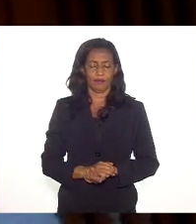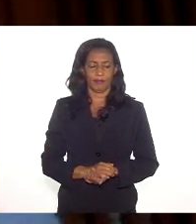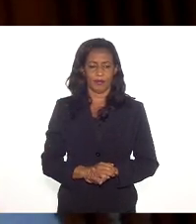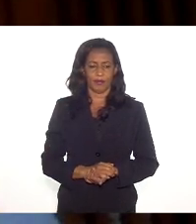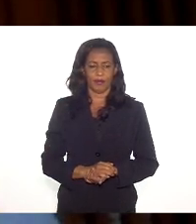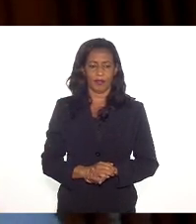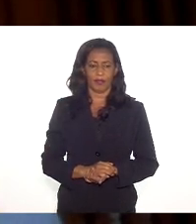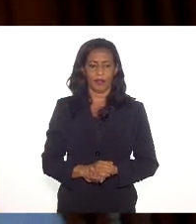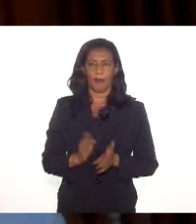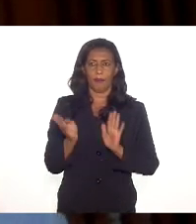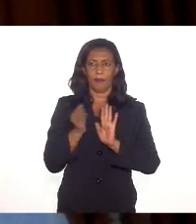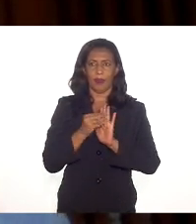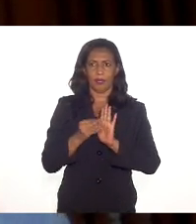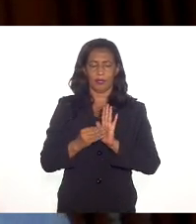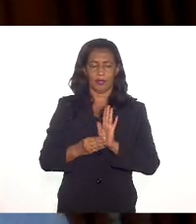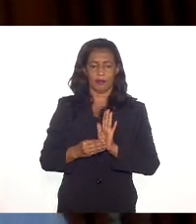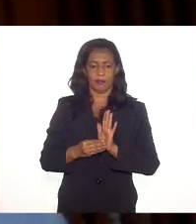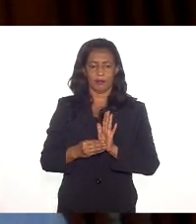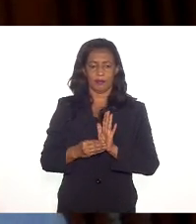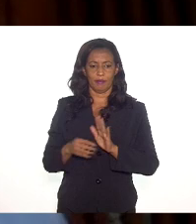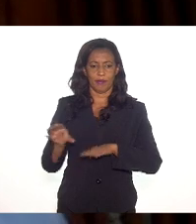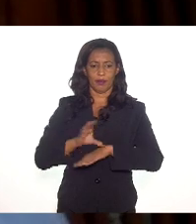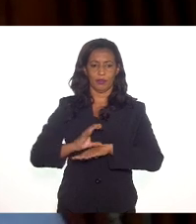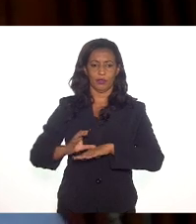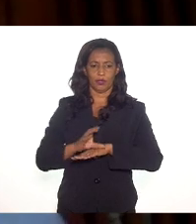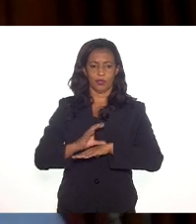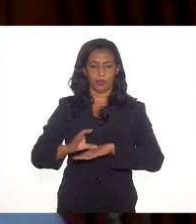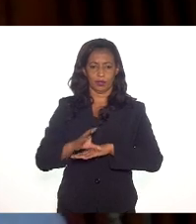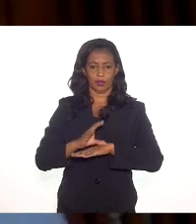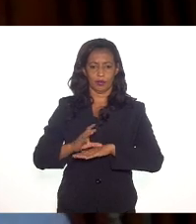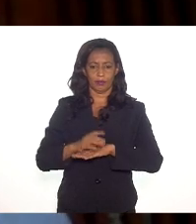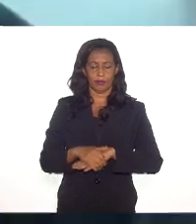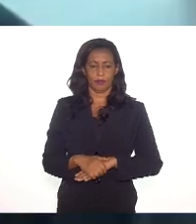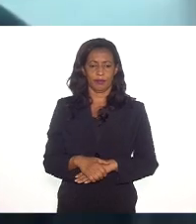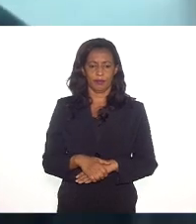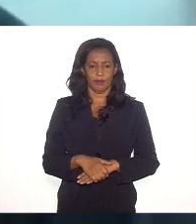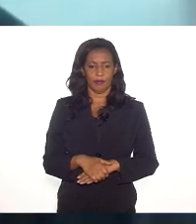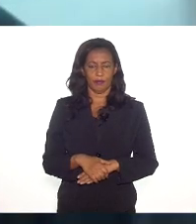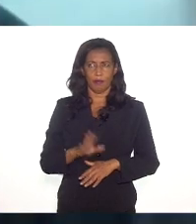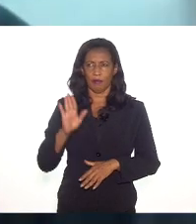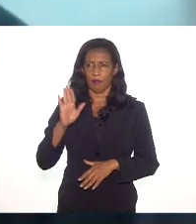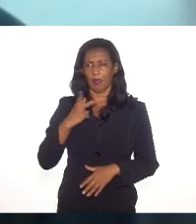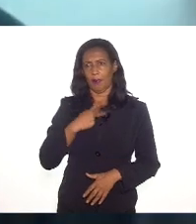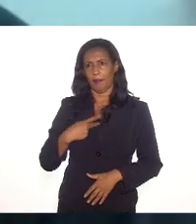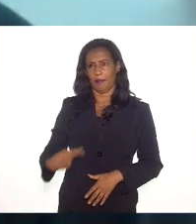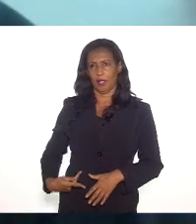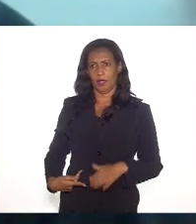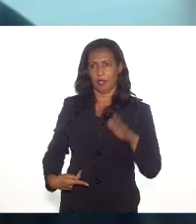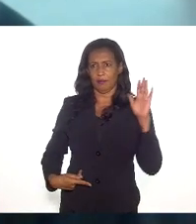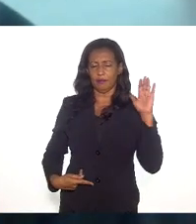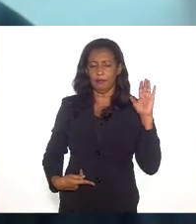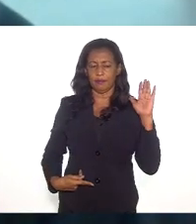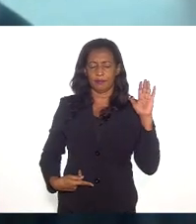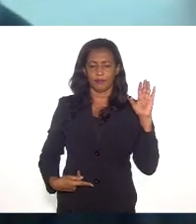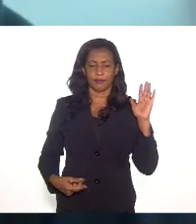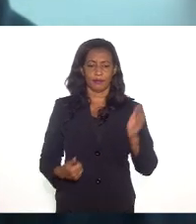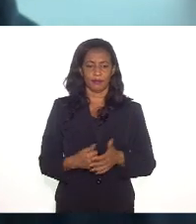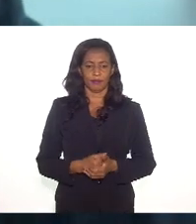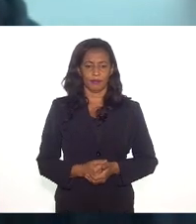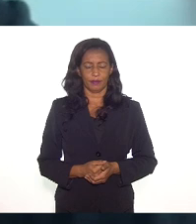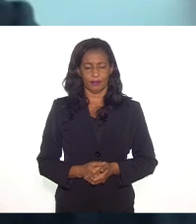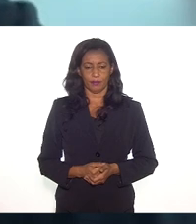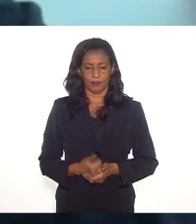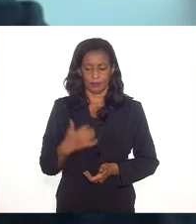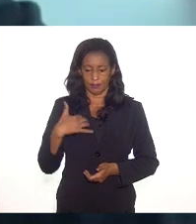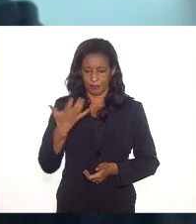O parecer é pela constitucionalidade. Senhor presidente, pela deputado ordem. Deputado Rodrigo Amorim. Eu queria